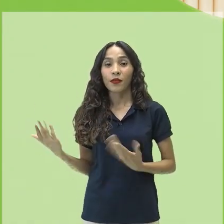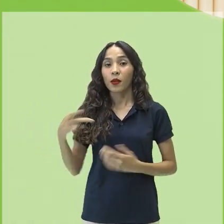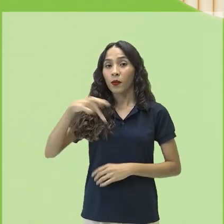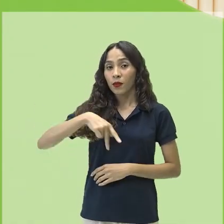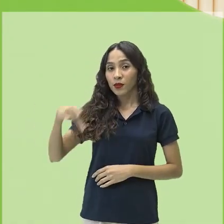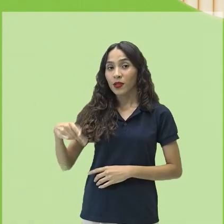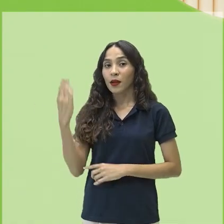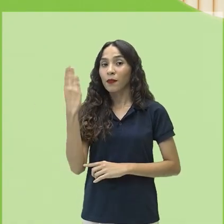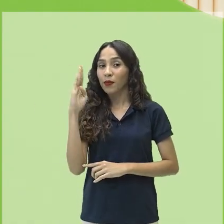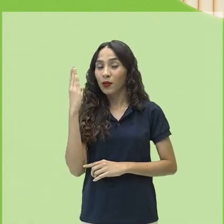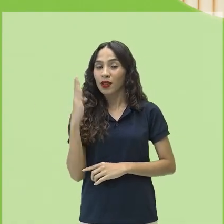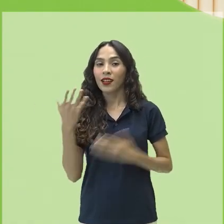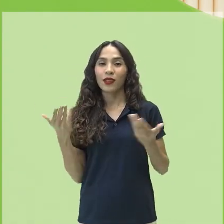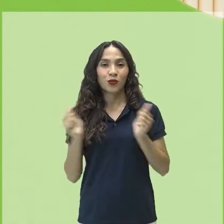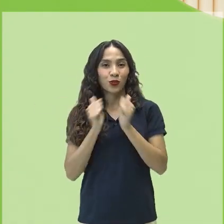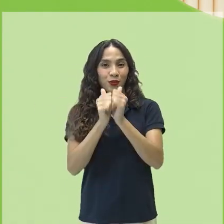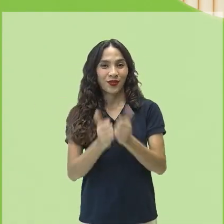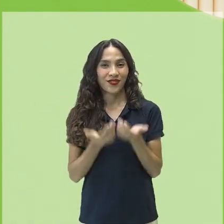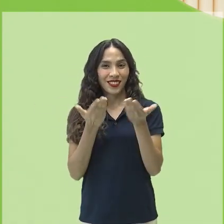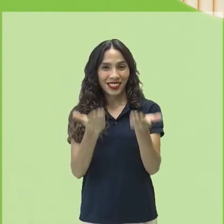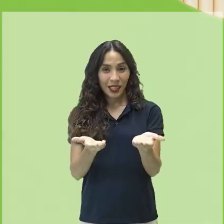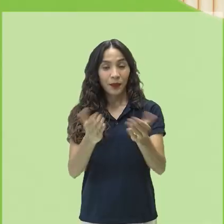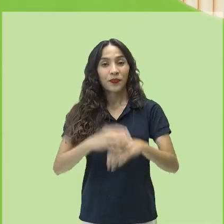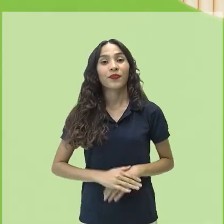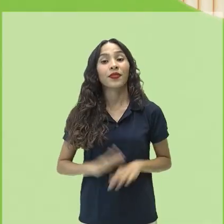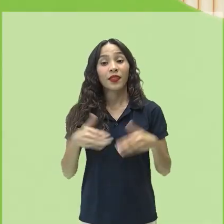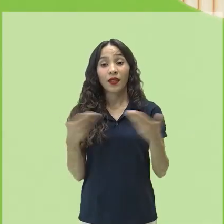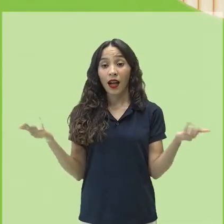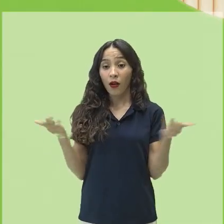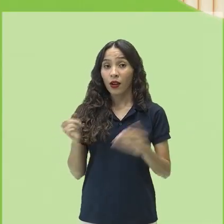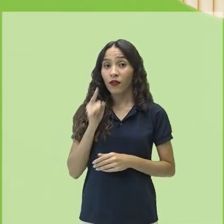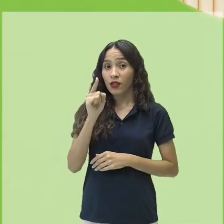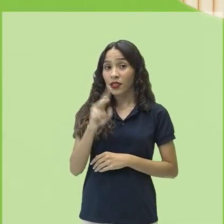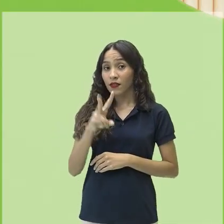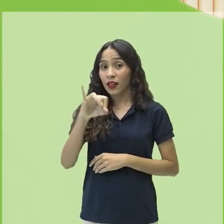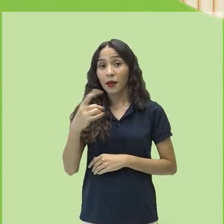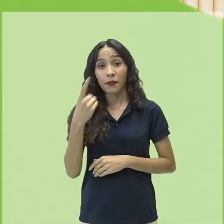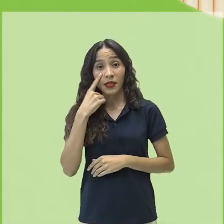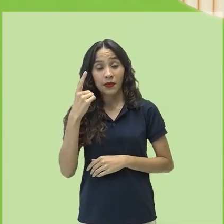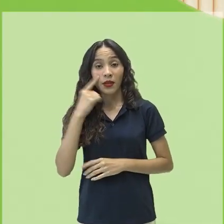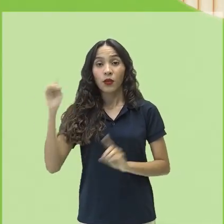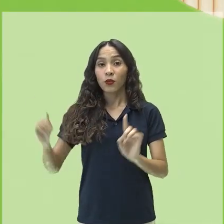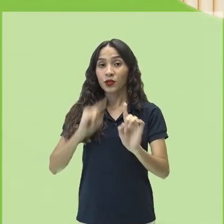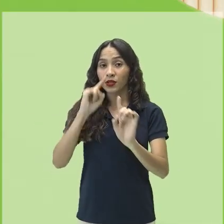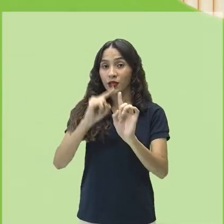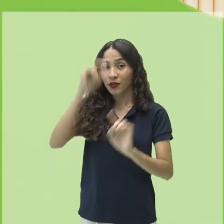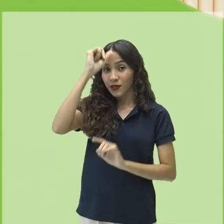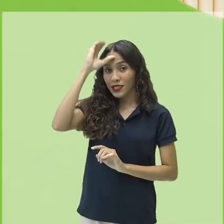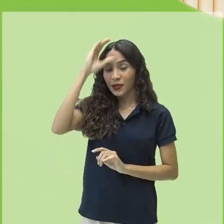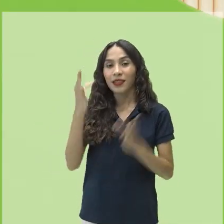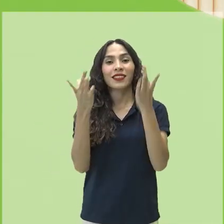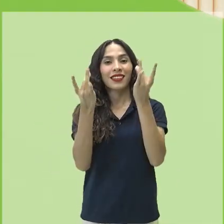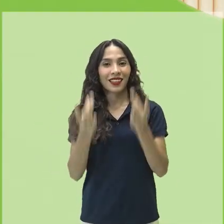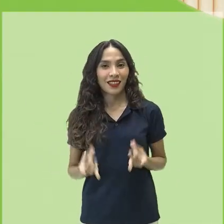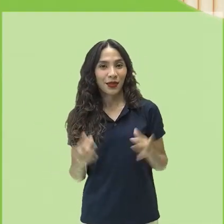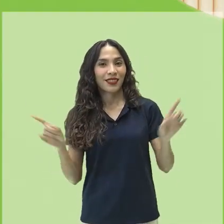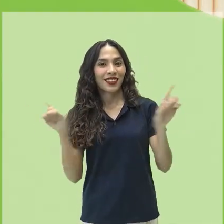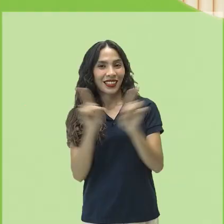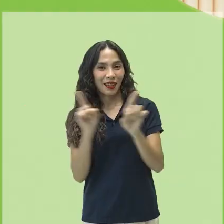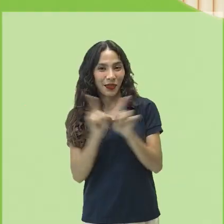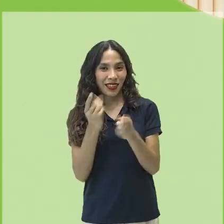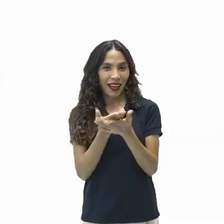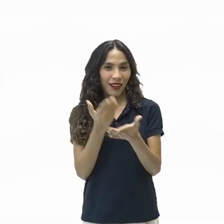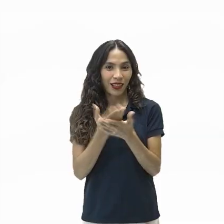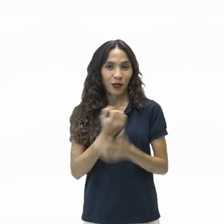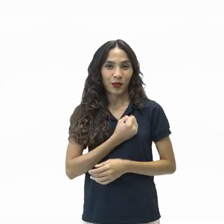de Biologia, que estarei aqui com vocês. E agora vocês irão observar o objeto de conhecimento e o detalhamento da aula